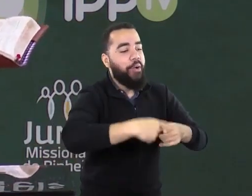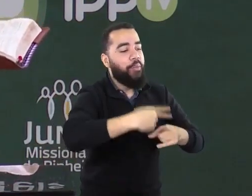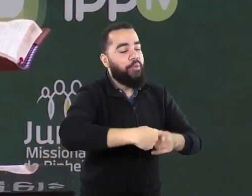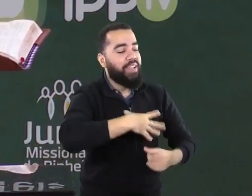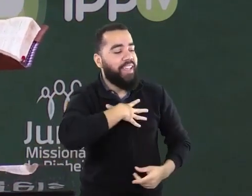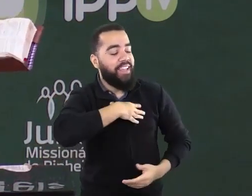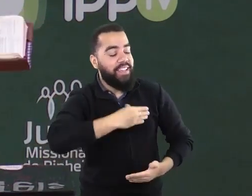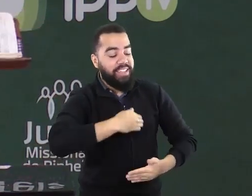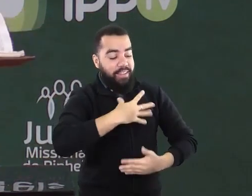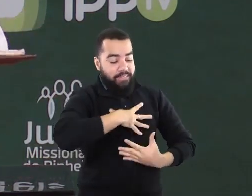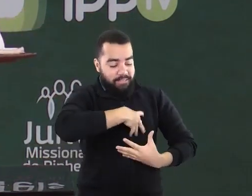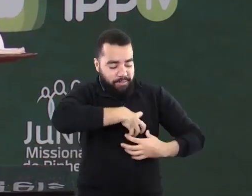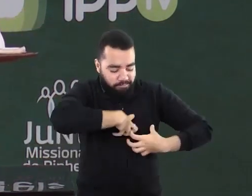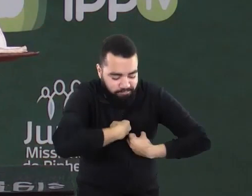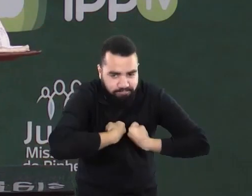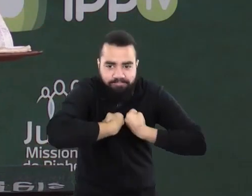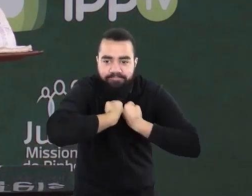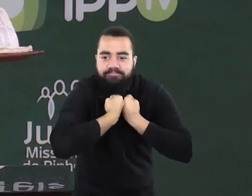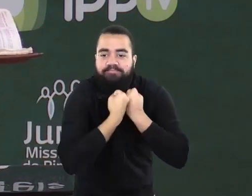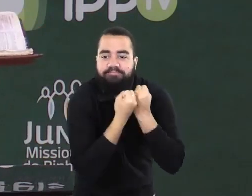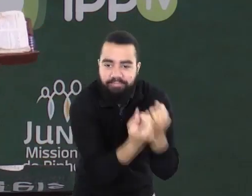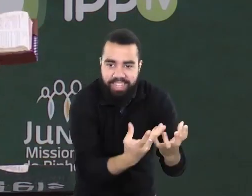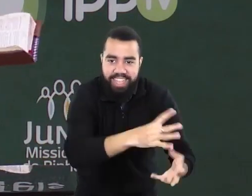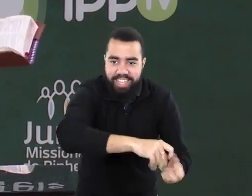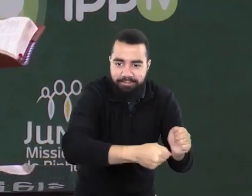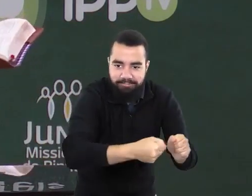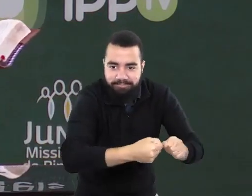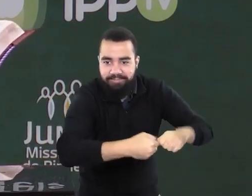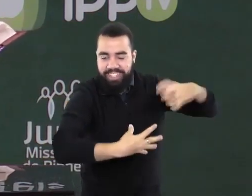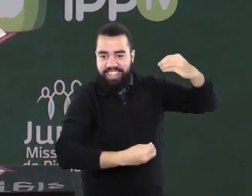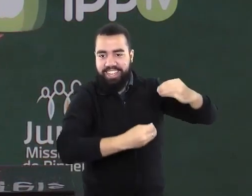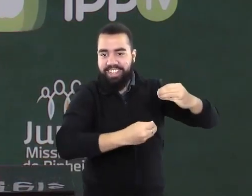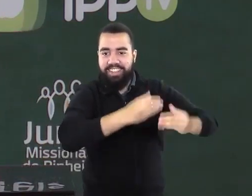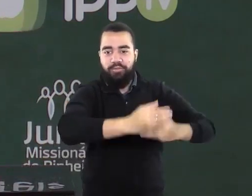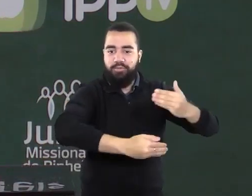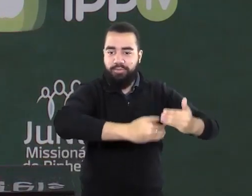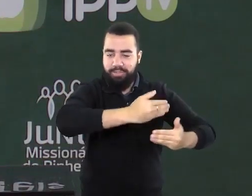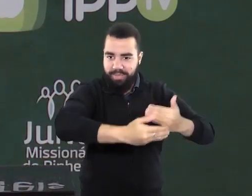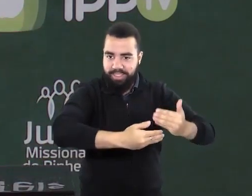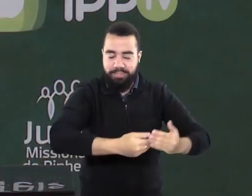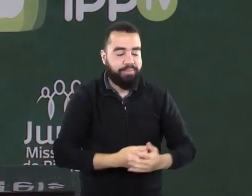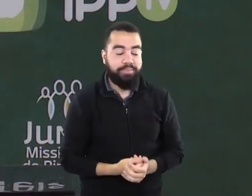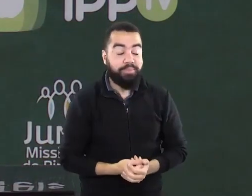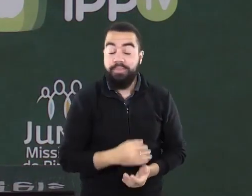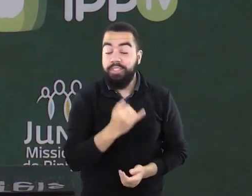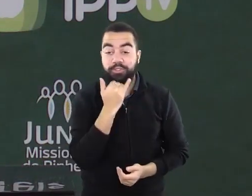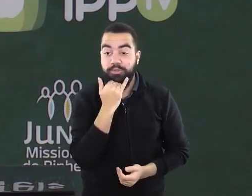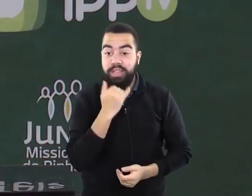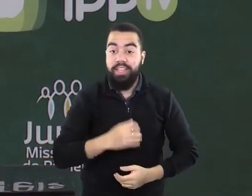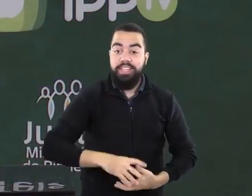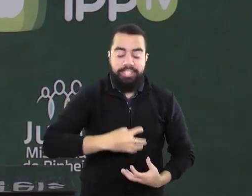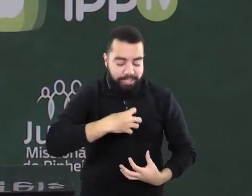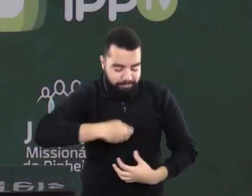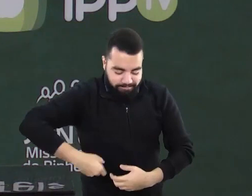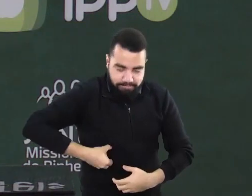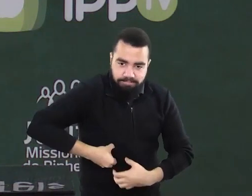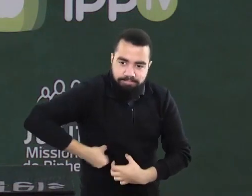foi tomada. E diz a Bíblia: por isso deixa o homem seu pai e sua mãe, se une a sua